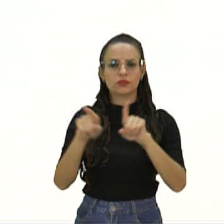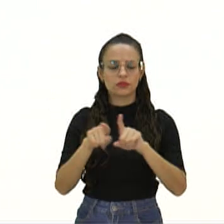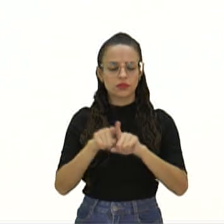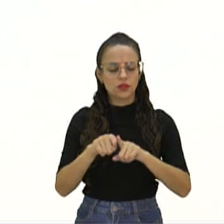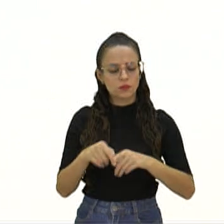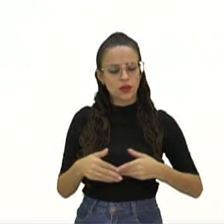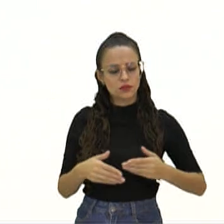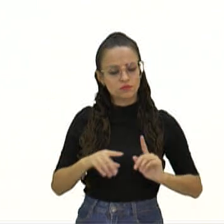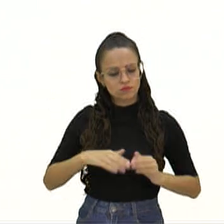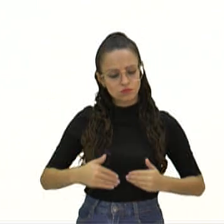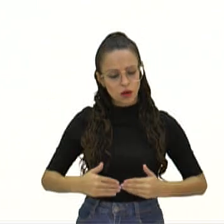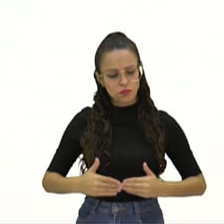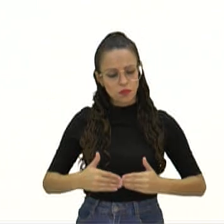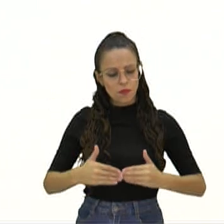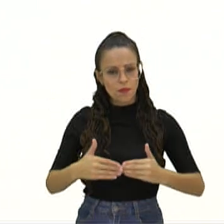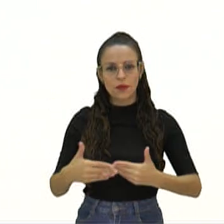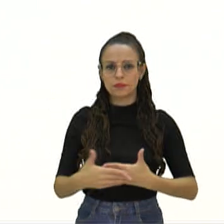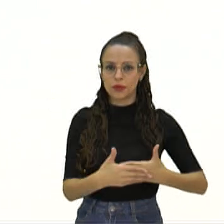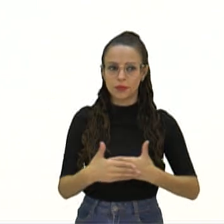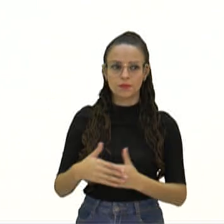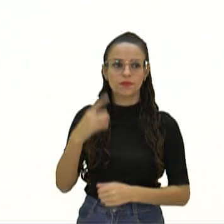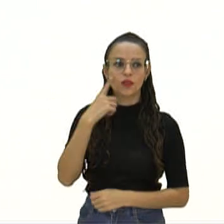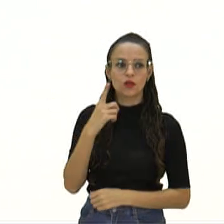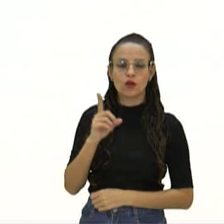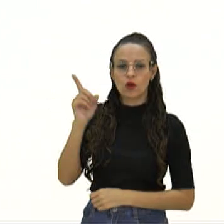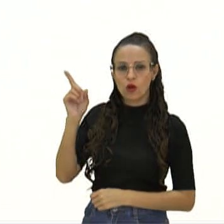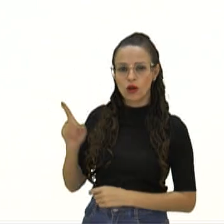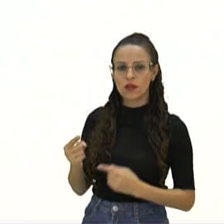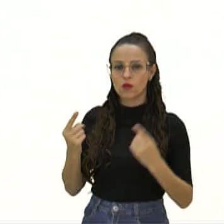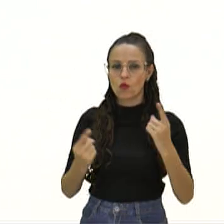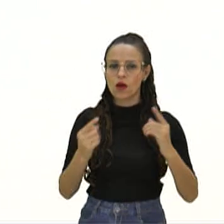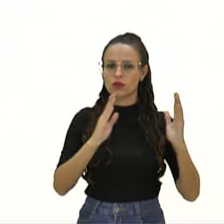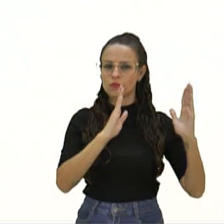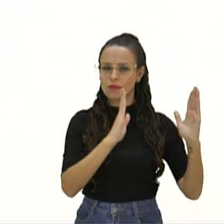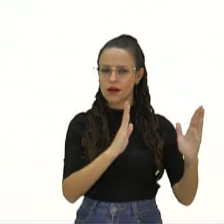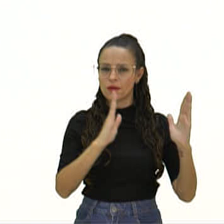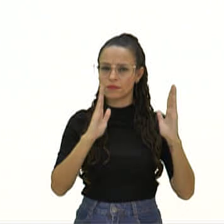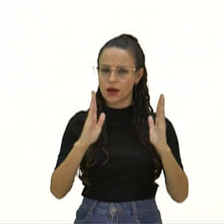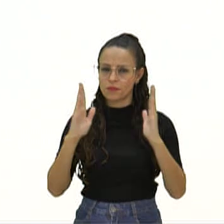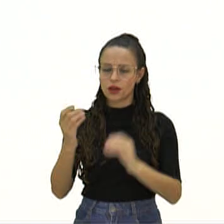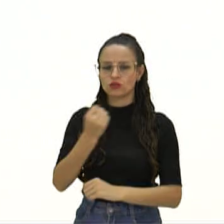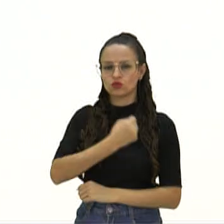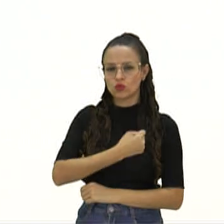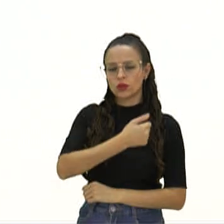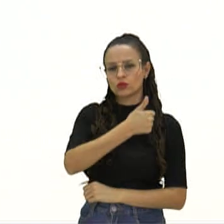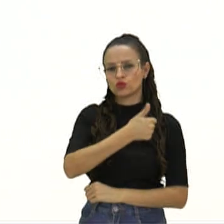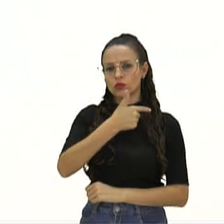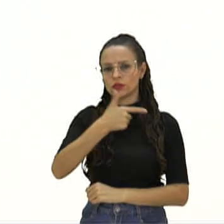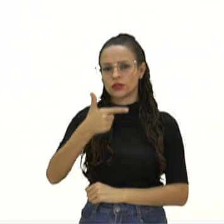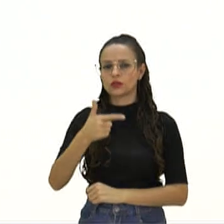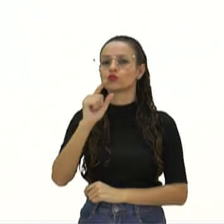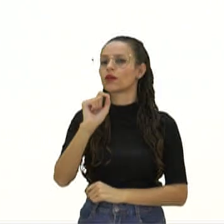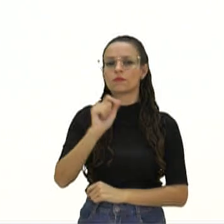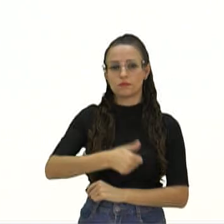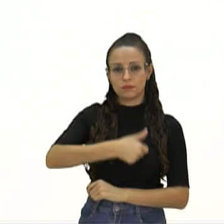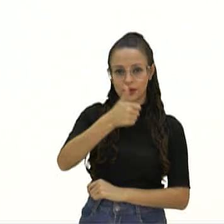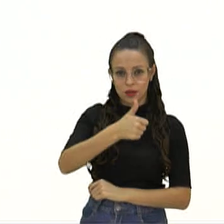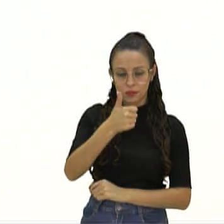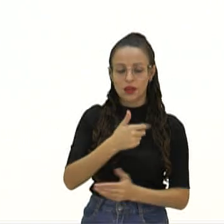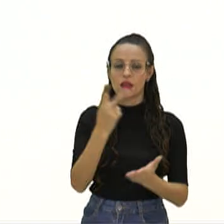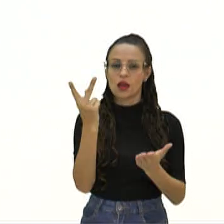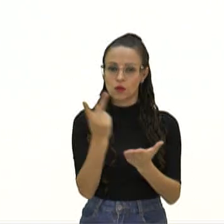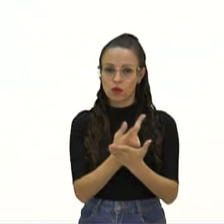figura a seguir e mostre a alternativa que apresenta, respectivamente, os números que indicam os locais onde, primeiro,